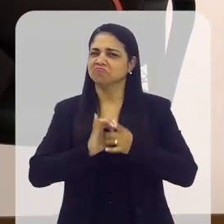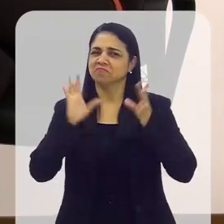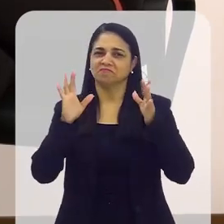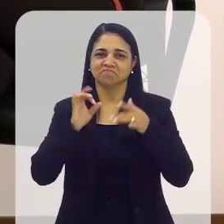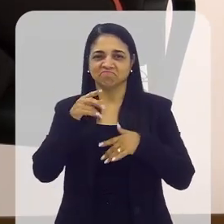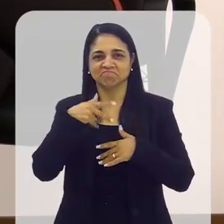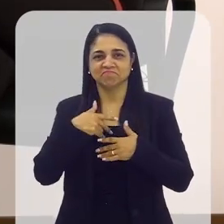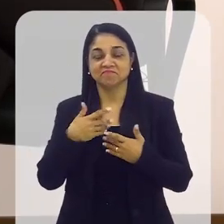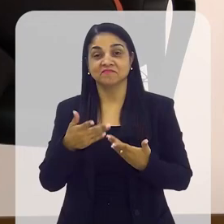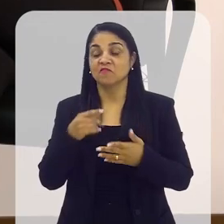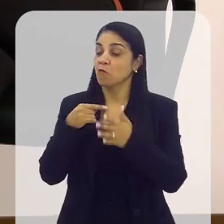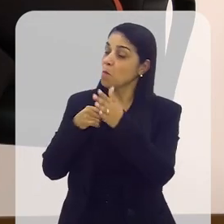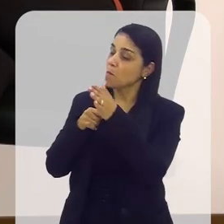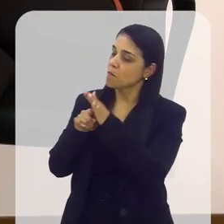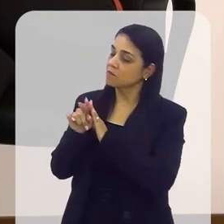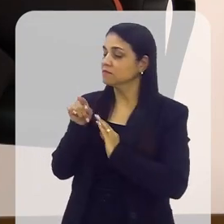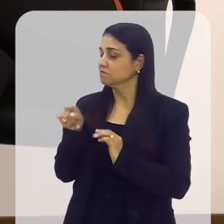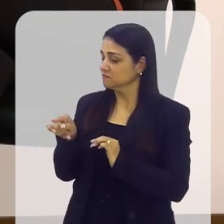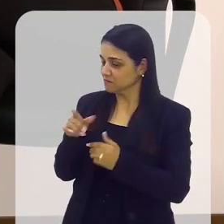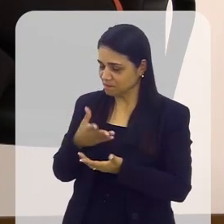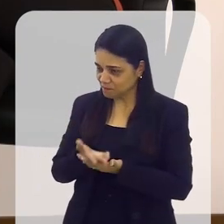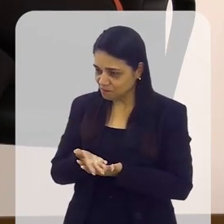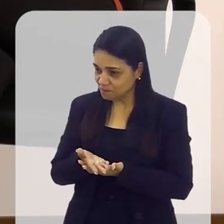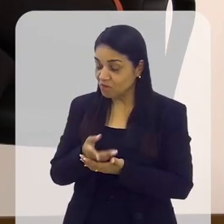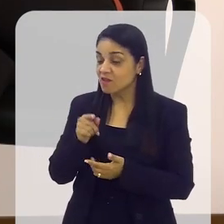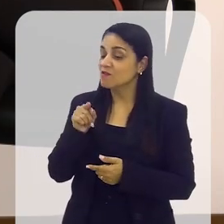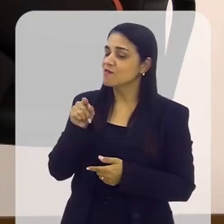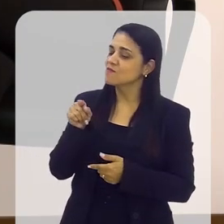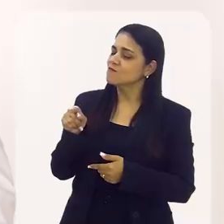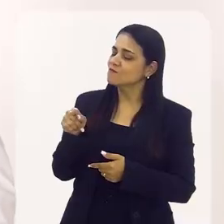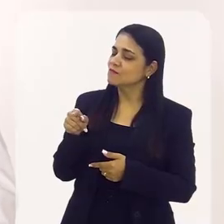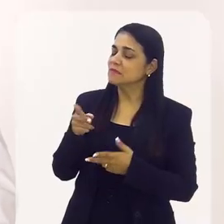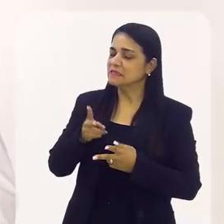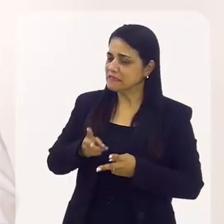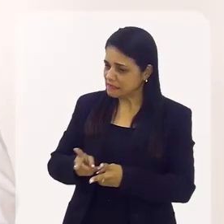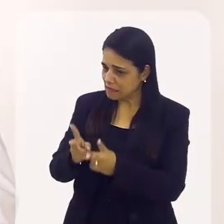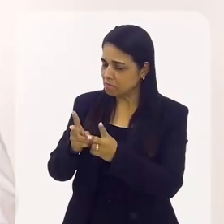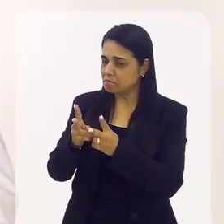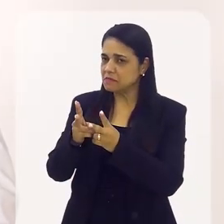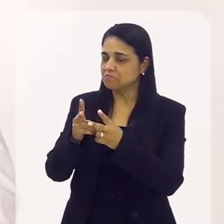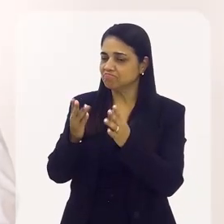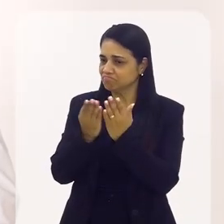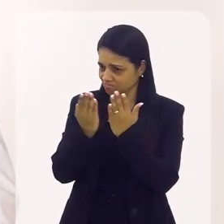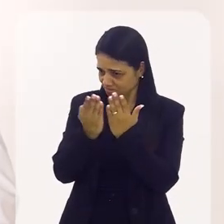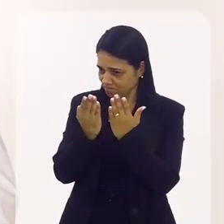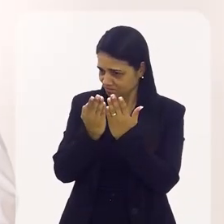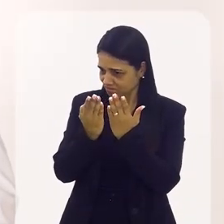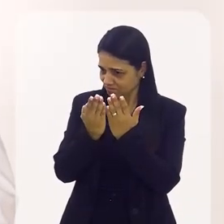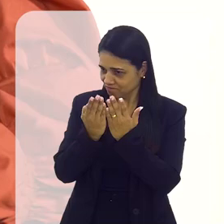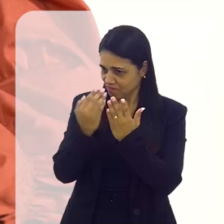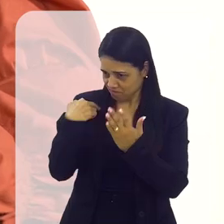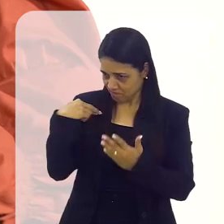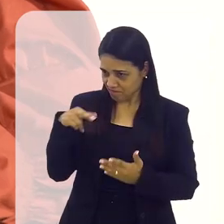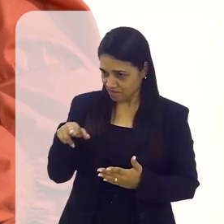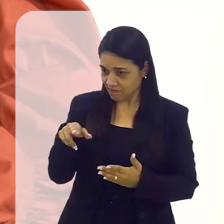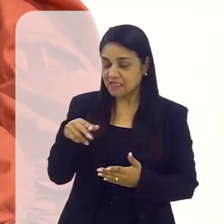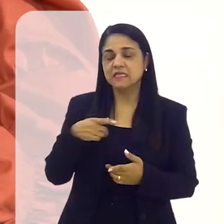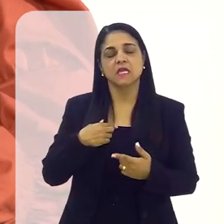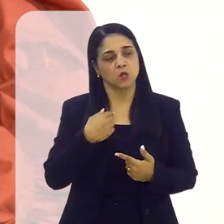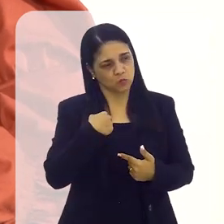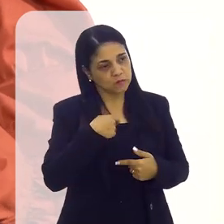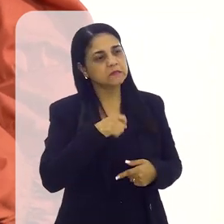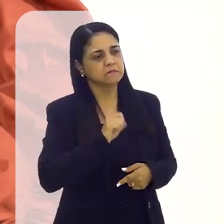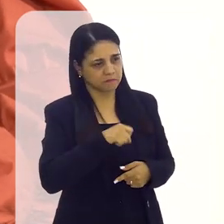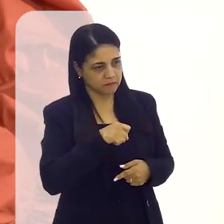quiser. Vou fazer uma pergunta para você. Você sempre foi protestante? Eu sempre